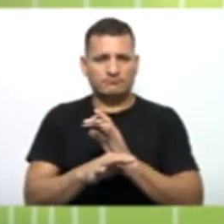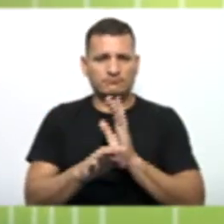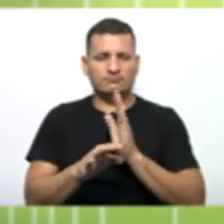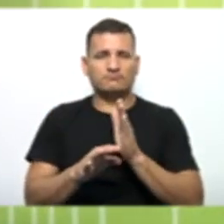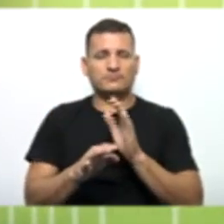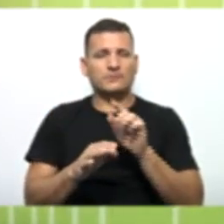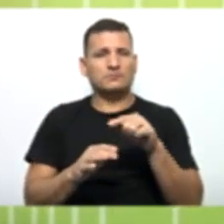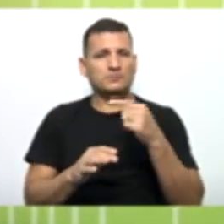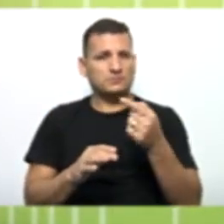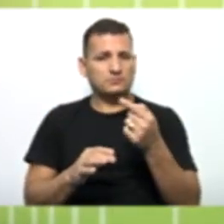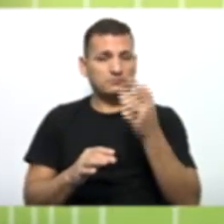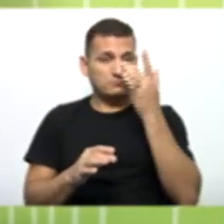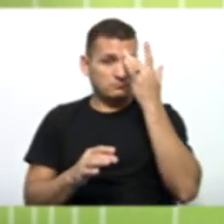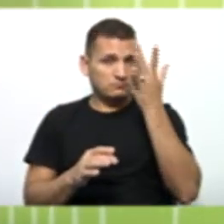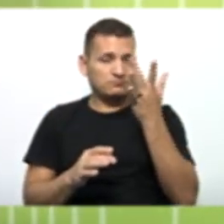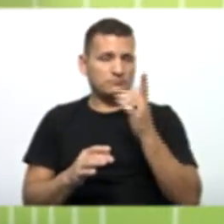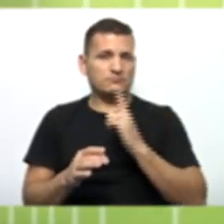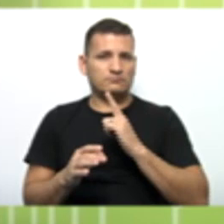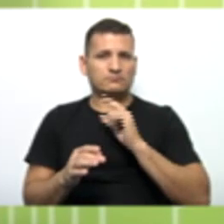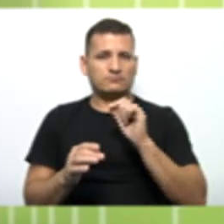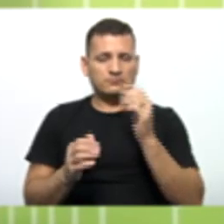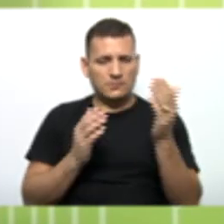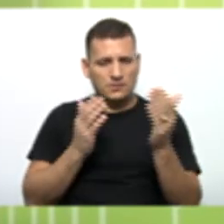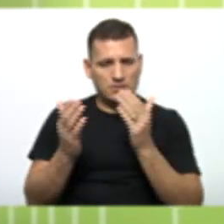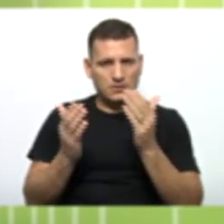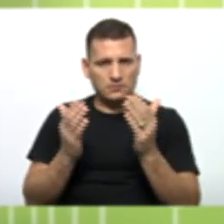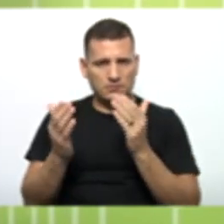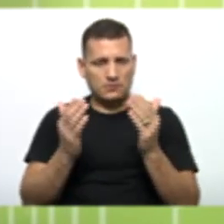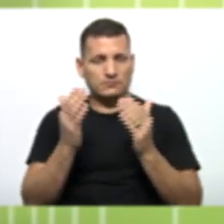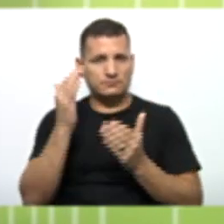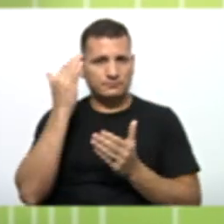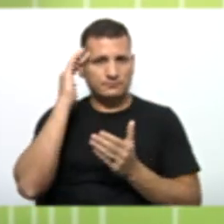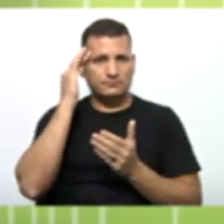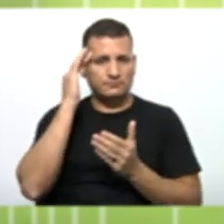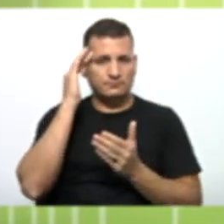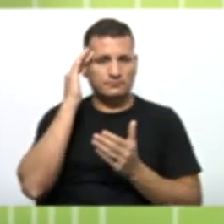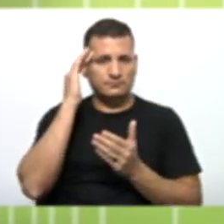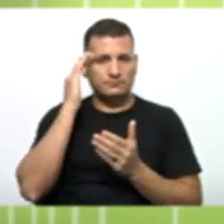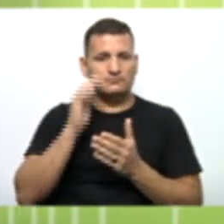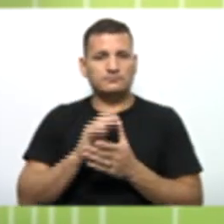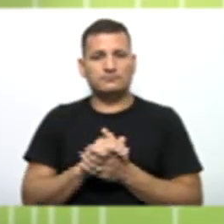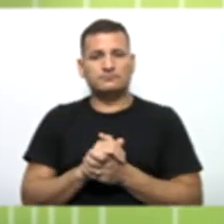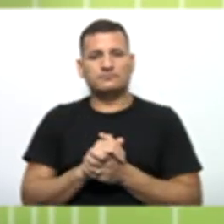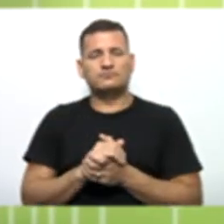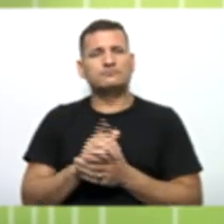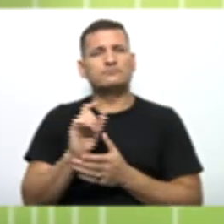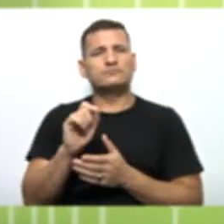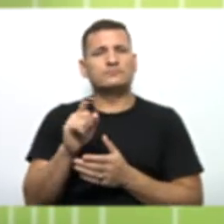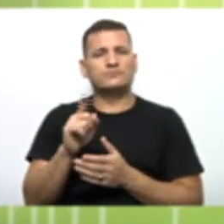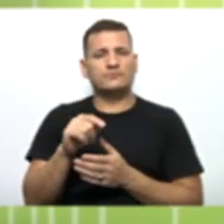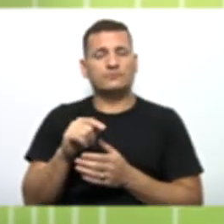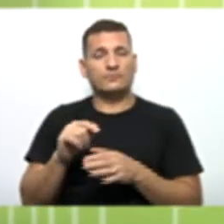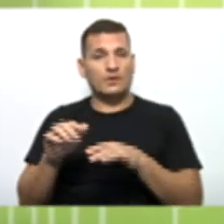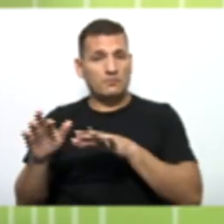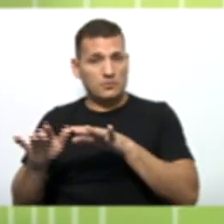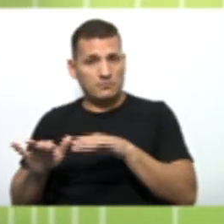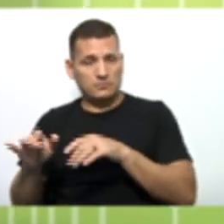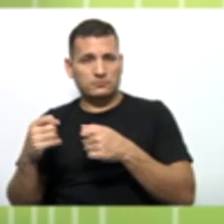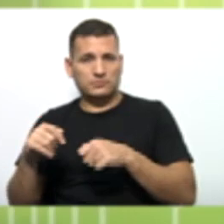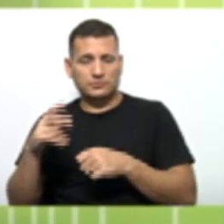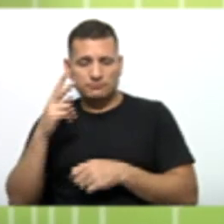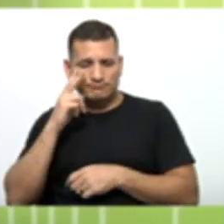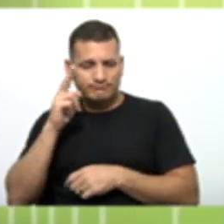até fácil de vocês analisarem, né, entender. Isso daí é a visão que o programador tem que